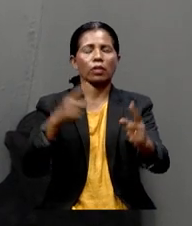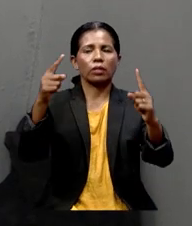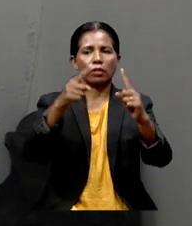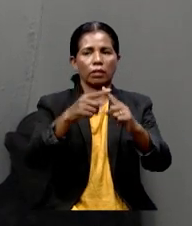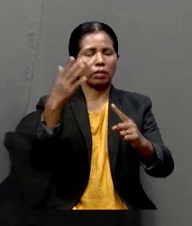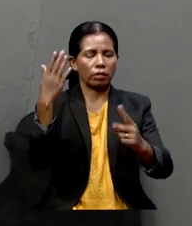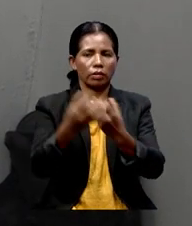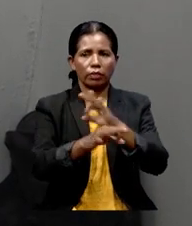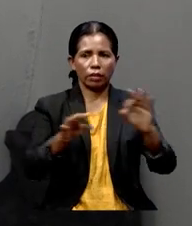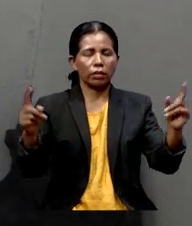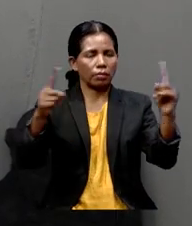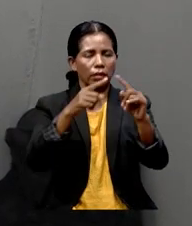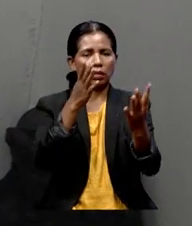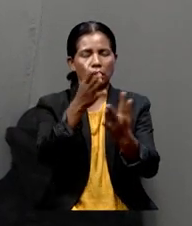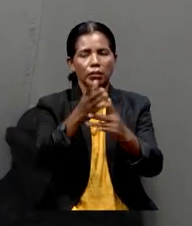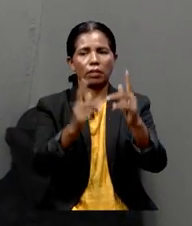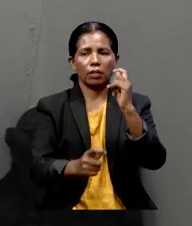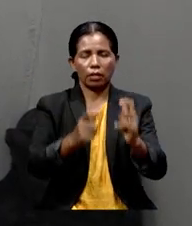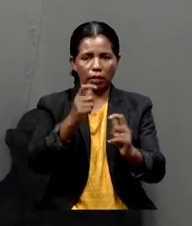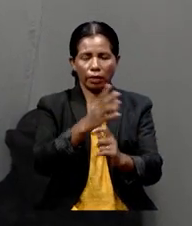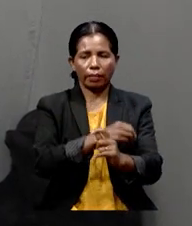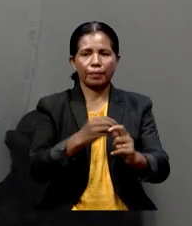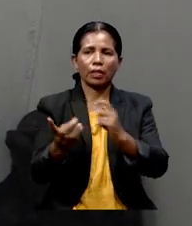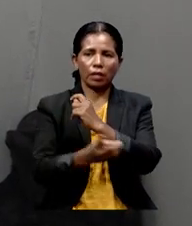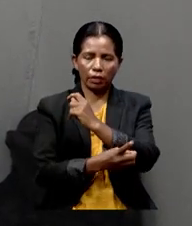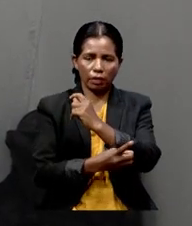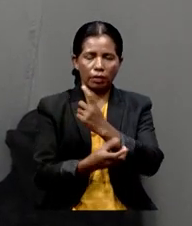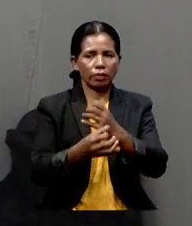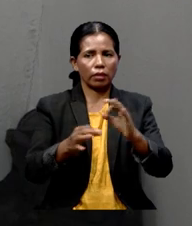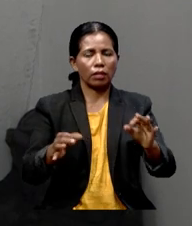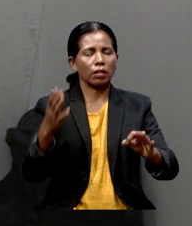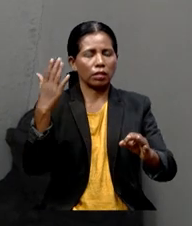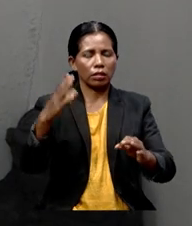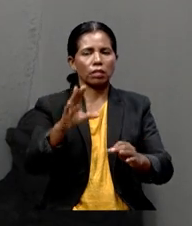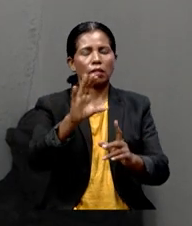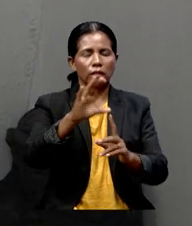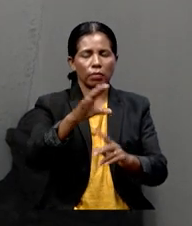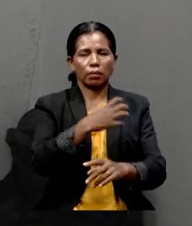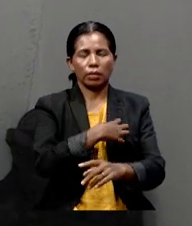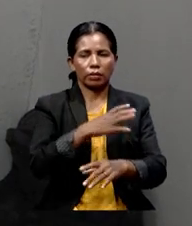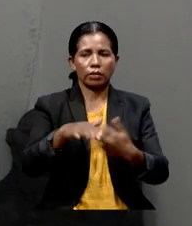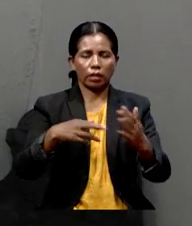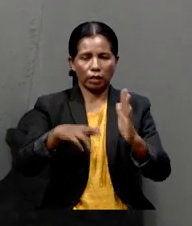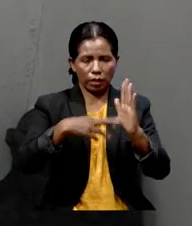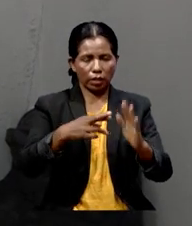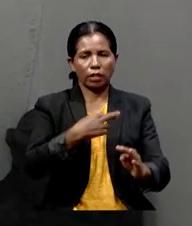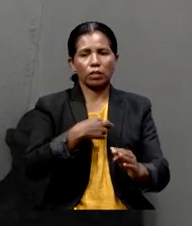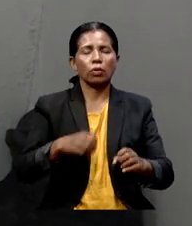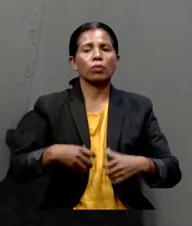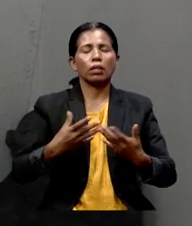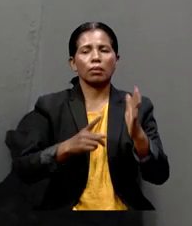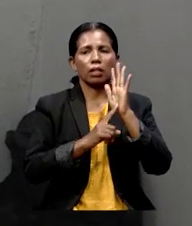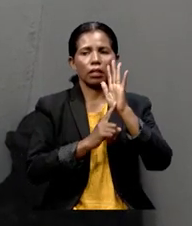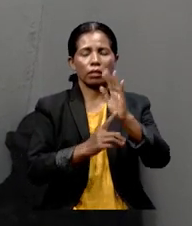ninia final ba ia tribunal ba ia sessão disciplinar ninia ne ia comando geral sira ia mecanismo rase o isa bele hato